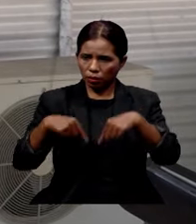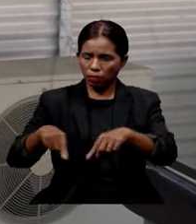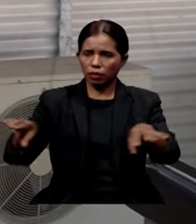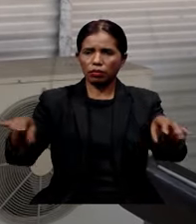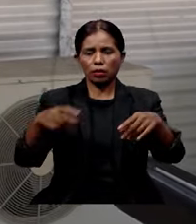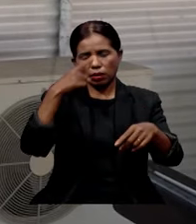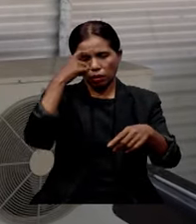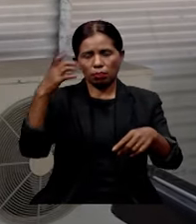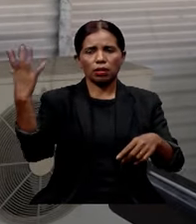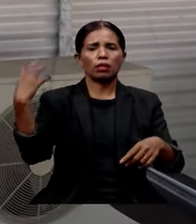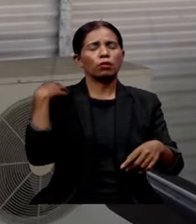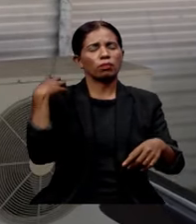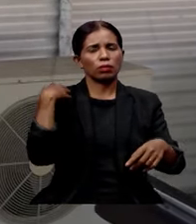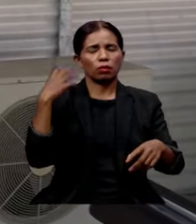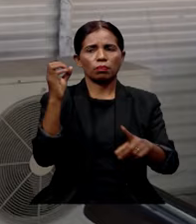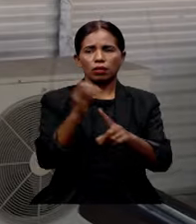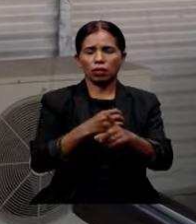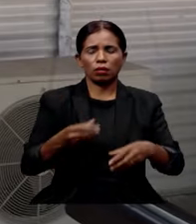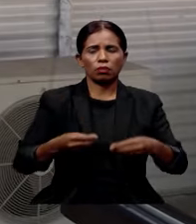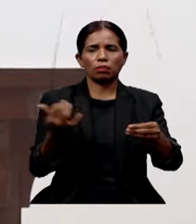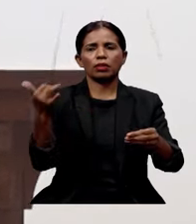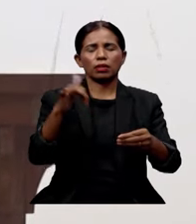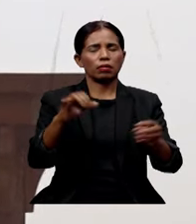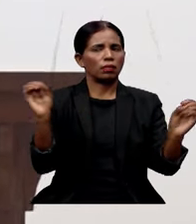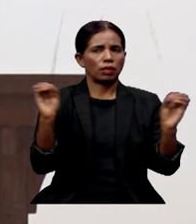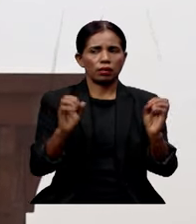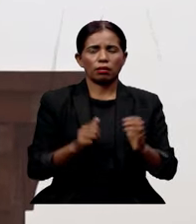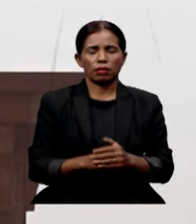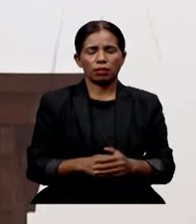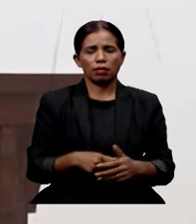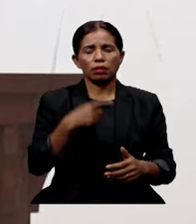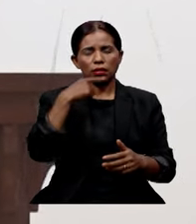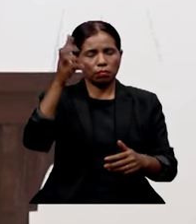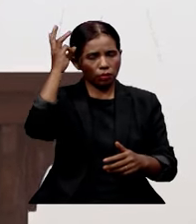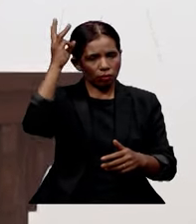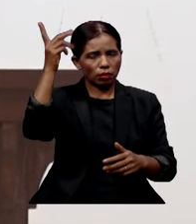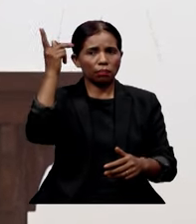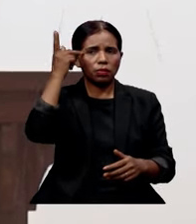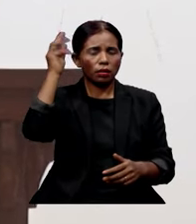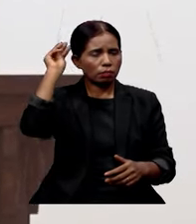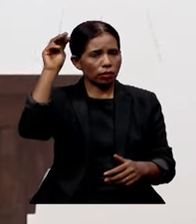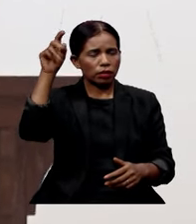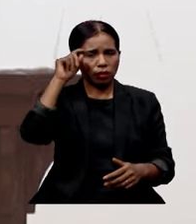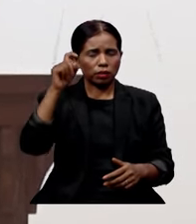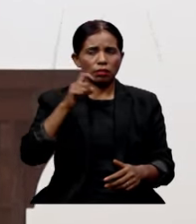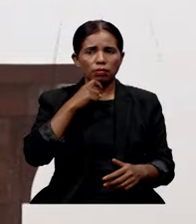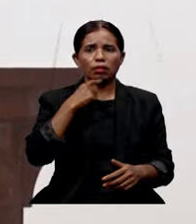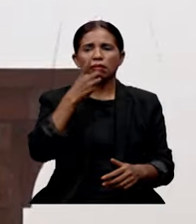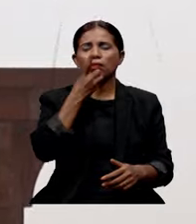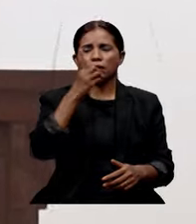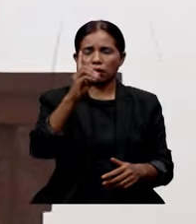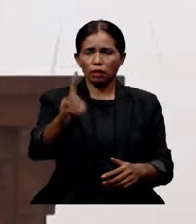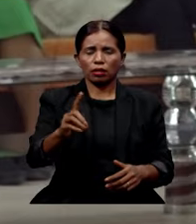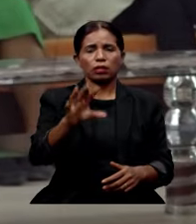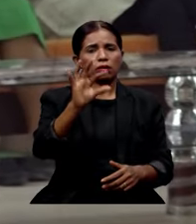condição ia escritório oportunidade atu foba sira mas la iha anen hatamba preocupação né primeiro ministro Kairala Sanana Guzmão declara